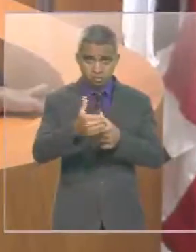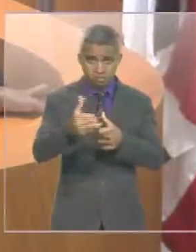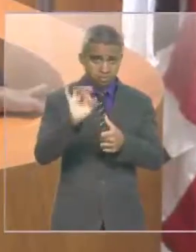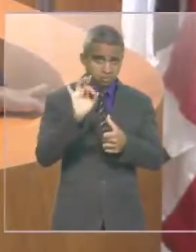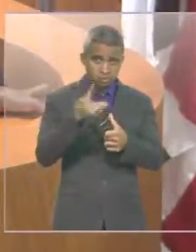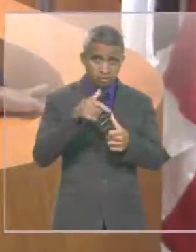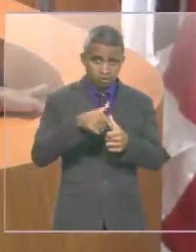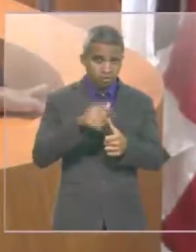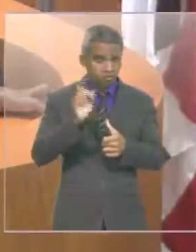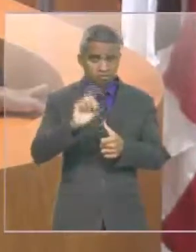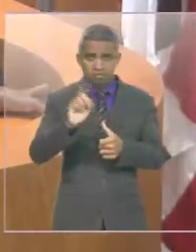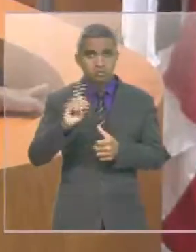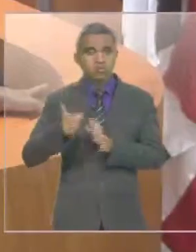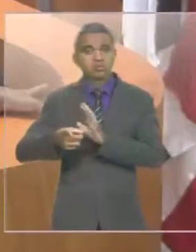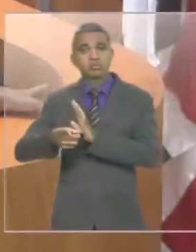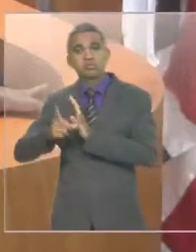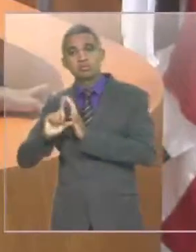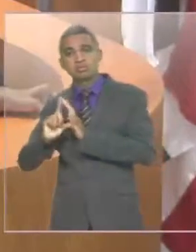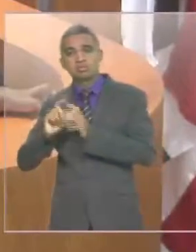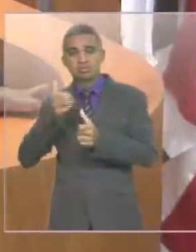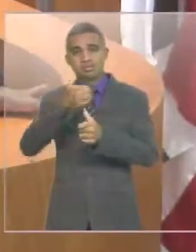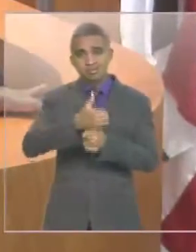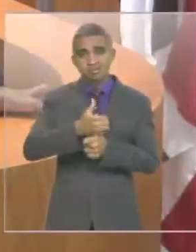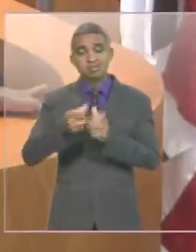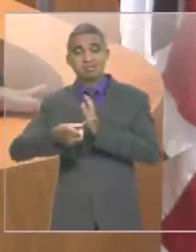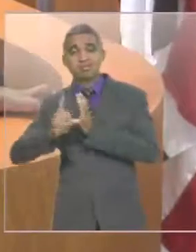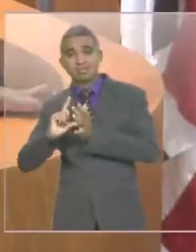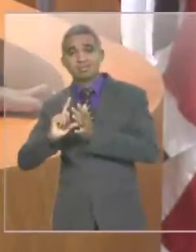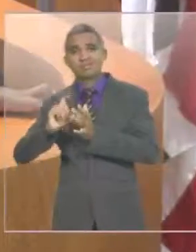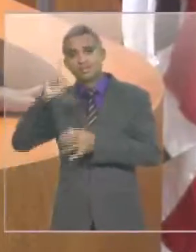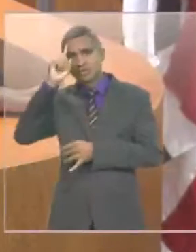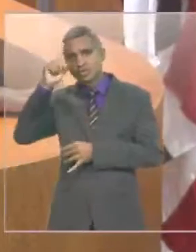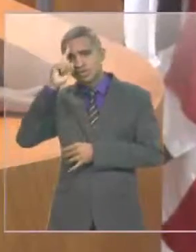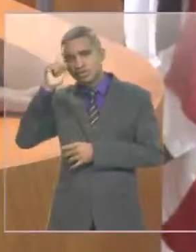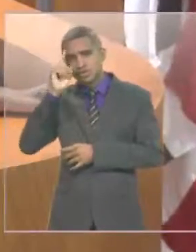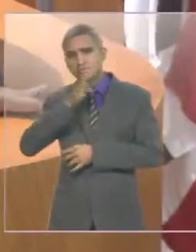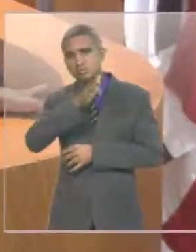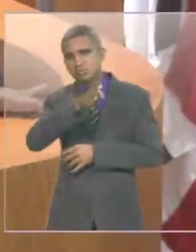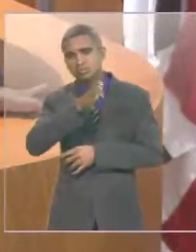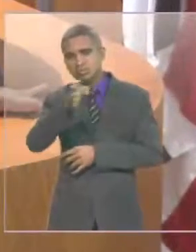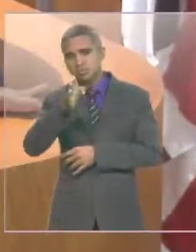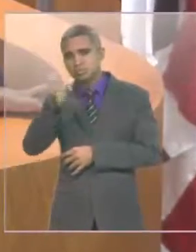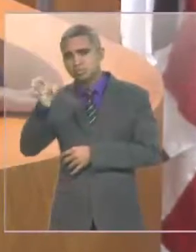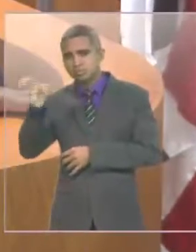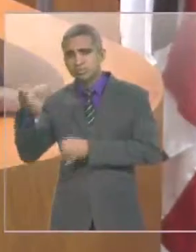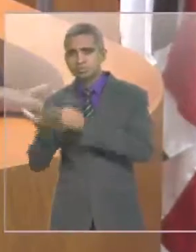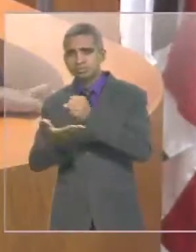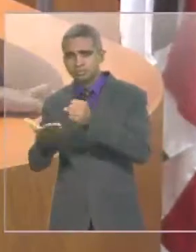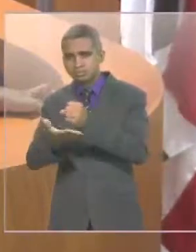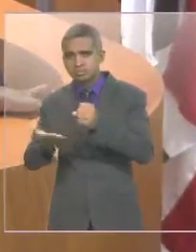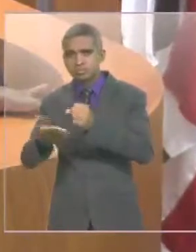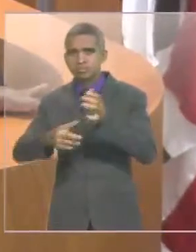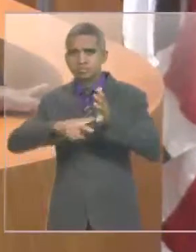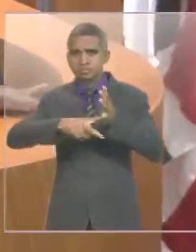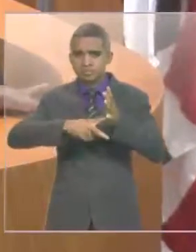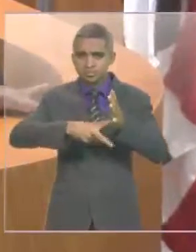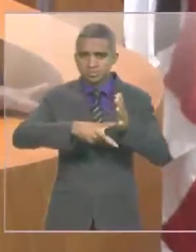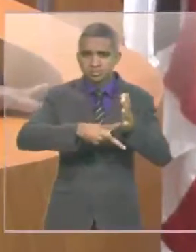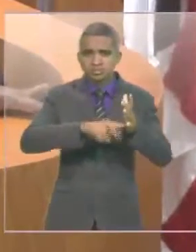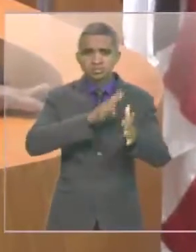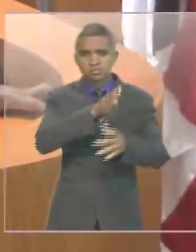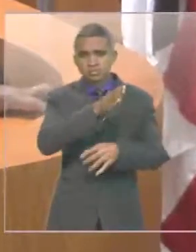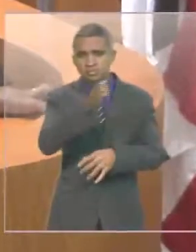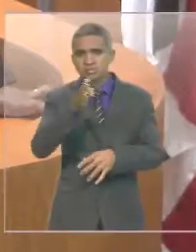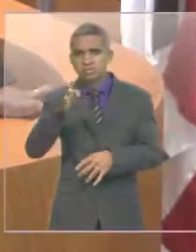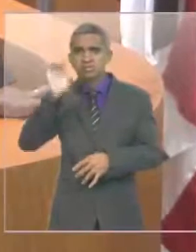no dia a dia nas suas bases eo sindicato naquilo que é proposto como luta com o peru fernando e que